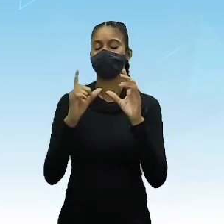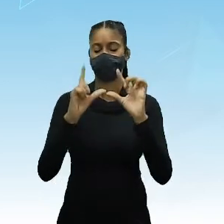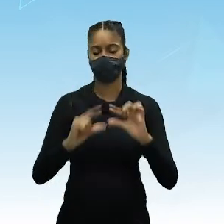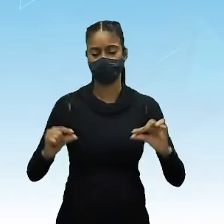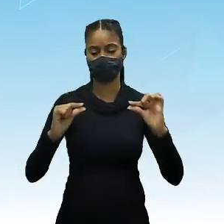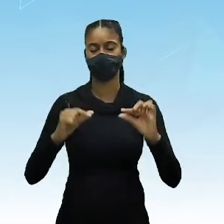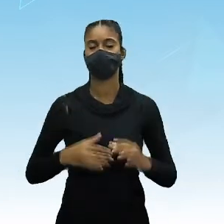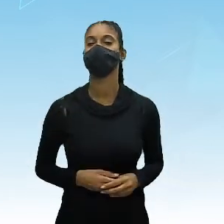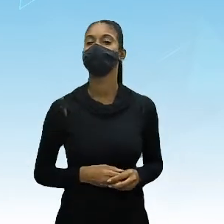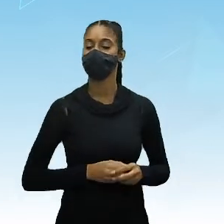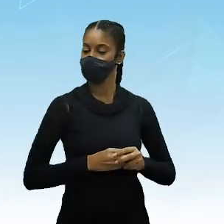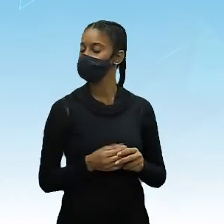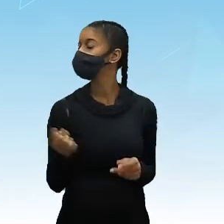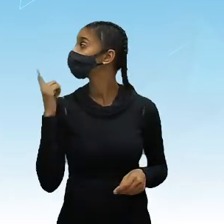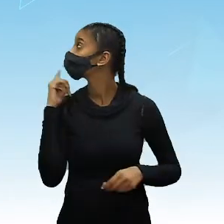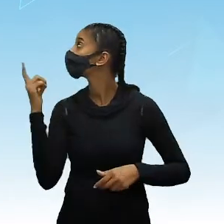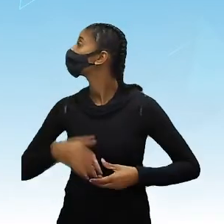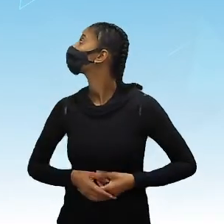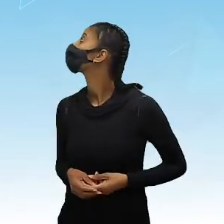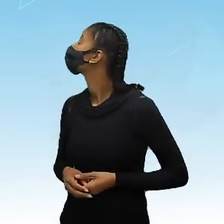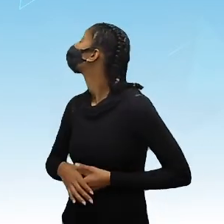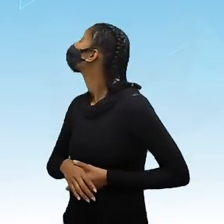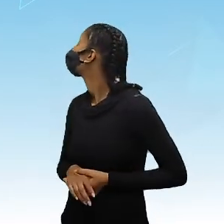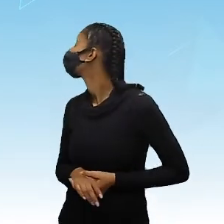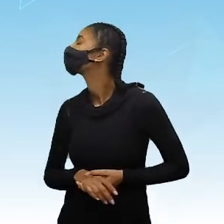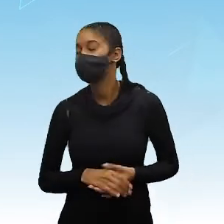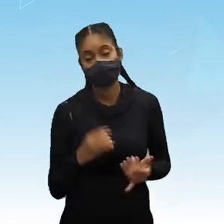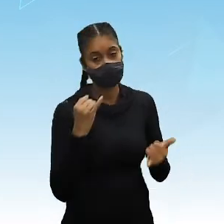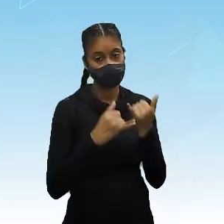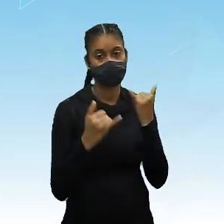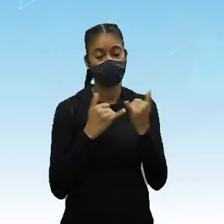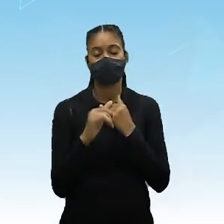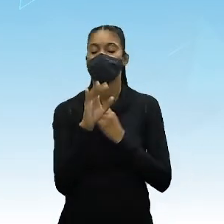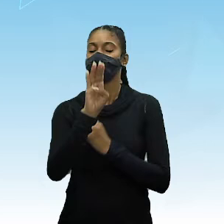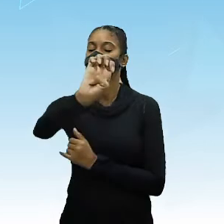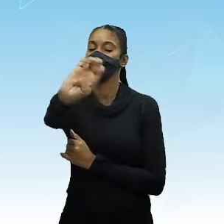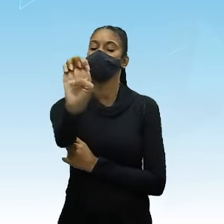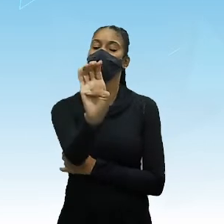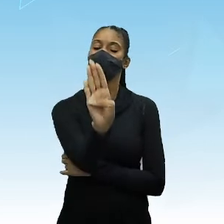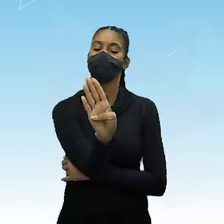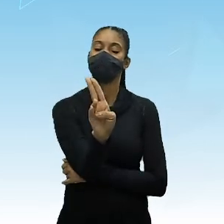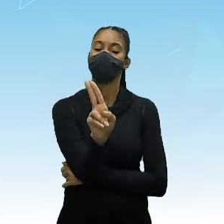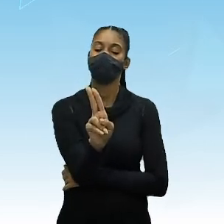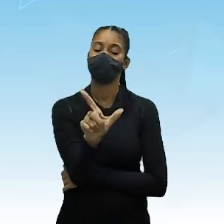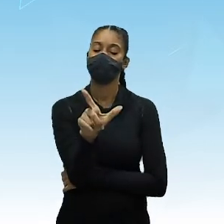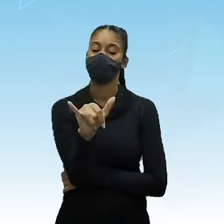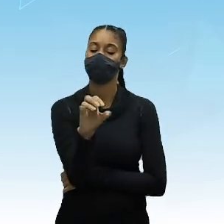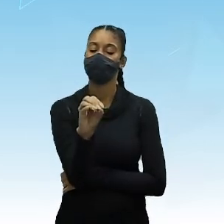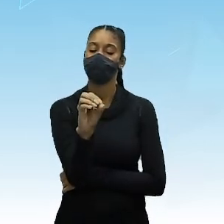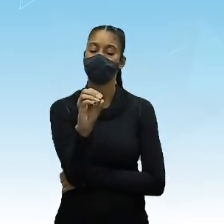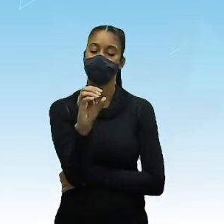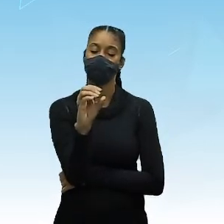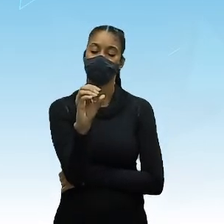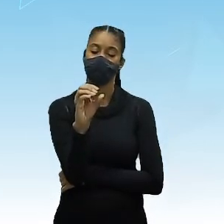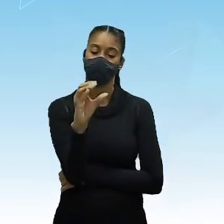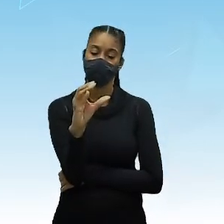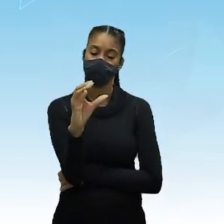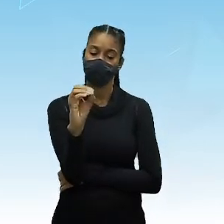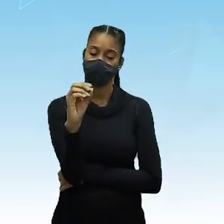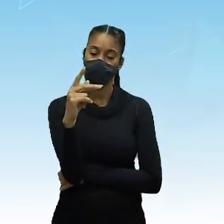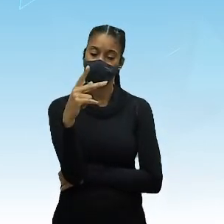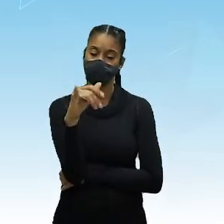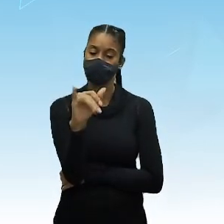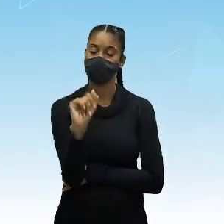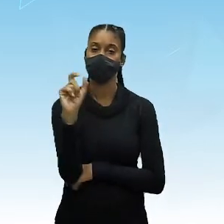reduzida. Parecido com o que você já viu já na ebulioscopia, lá com o professor Bruno. Então, a variação de temperatura,